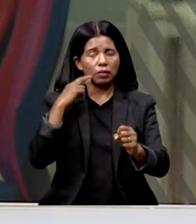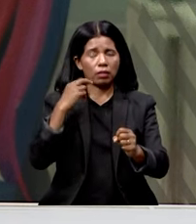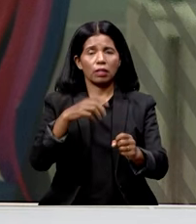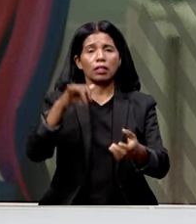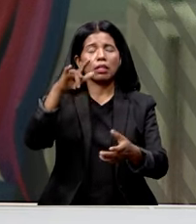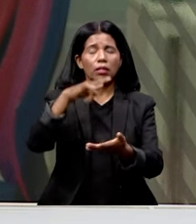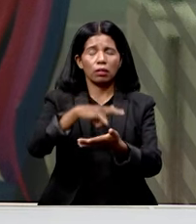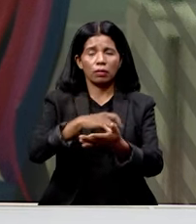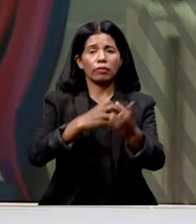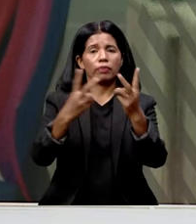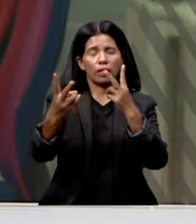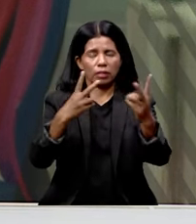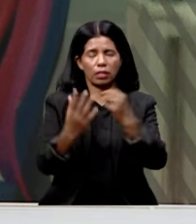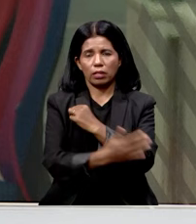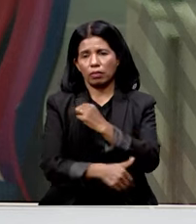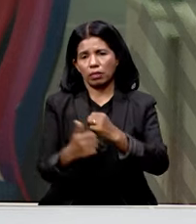estrangeiro.